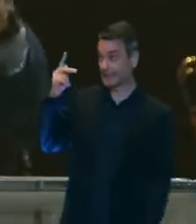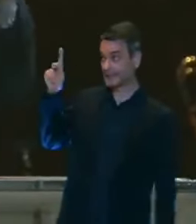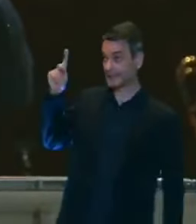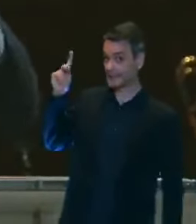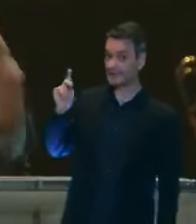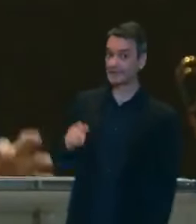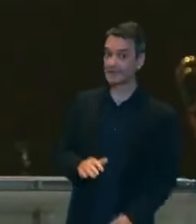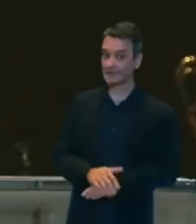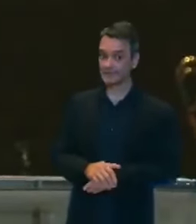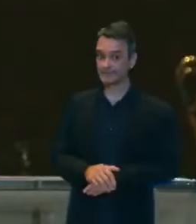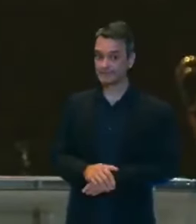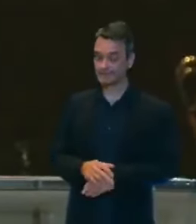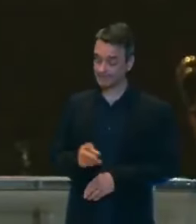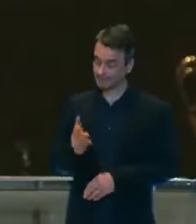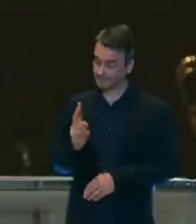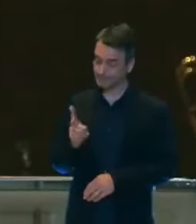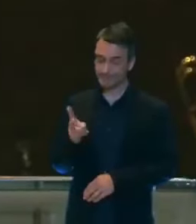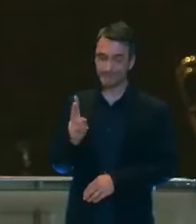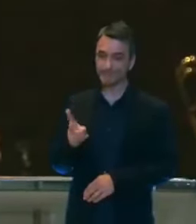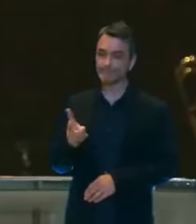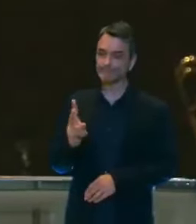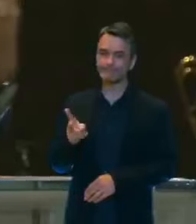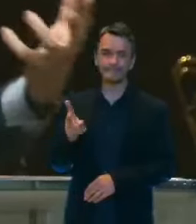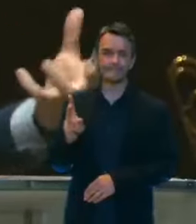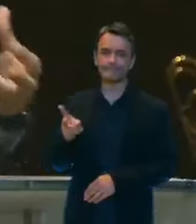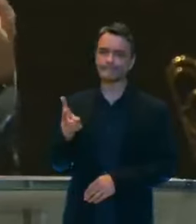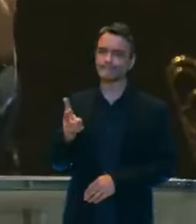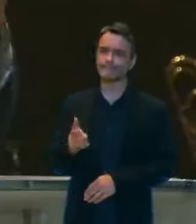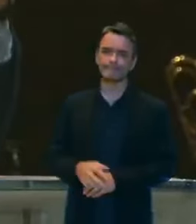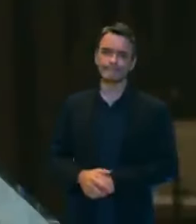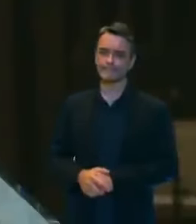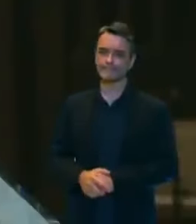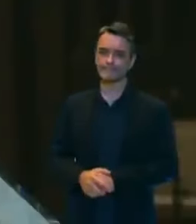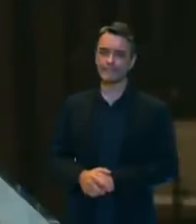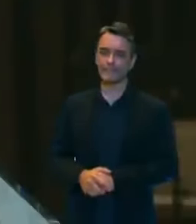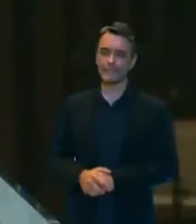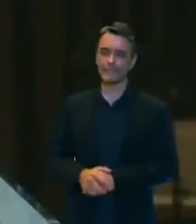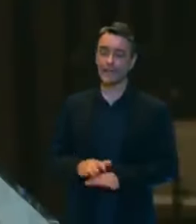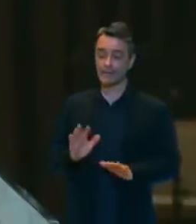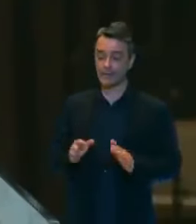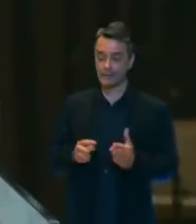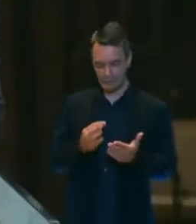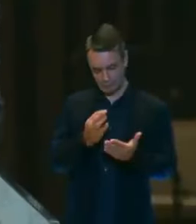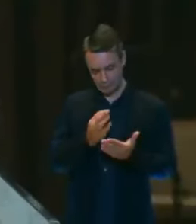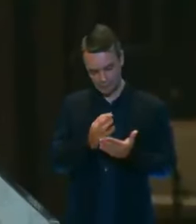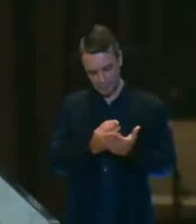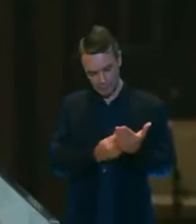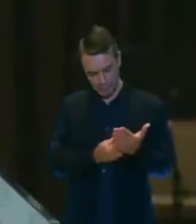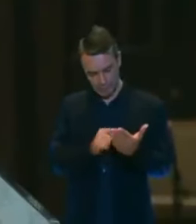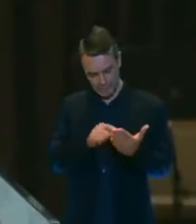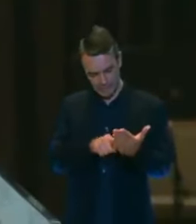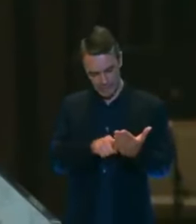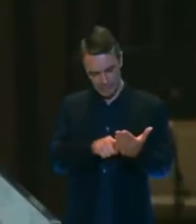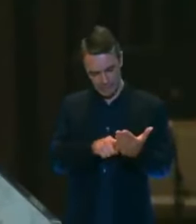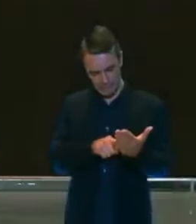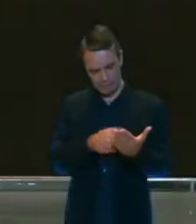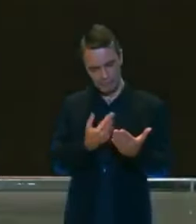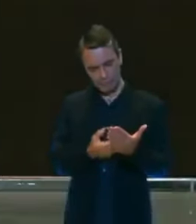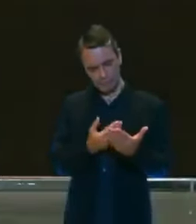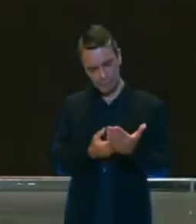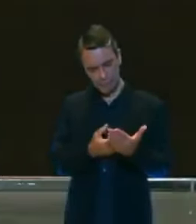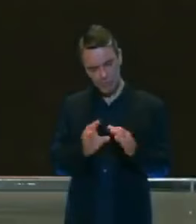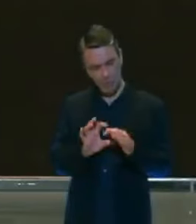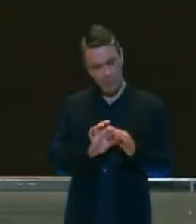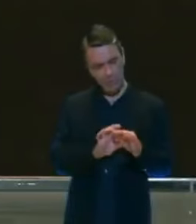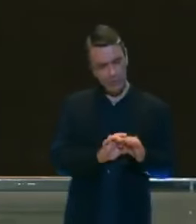Ela permanece para sempre. Mas é interessante aqui, quando você estuda o contexto, o que representa a palavra